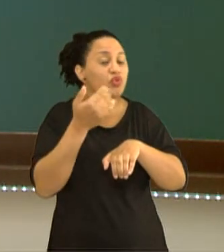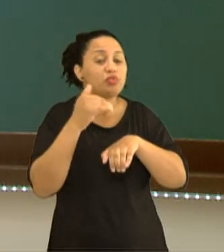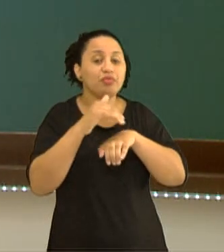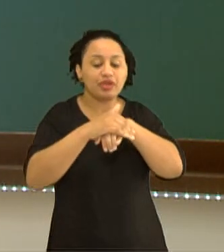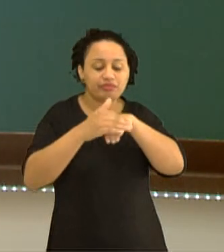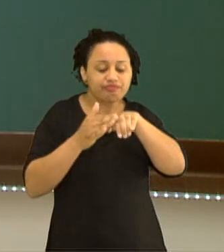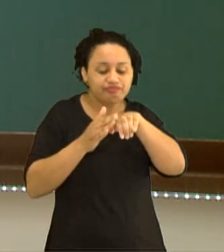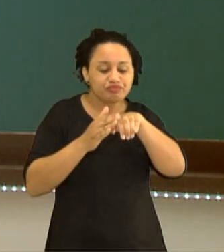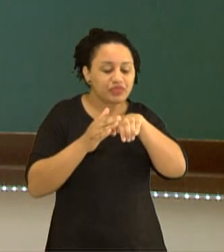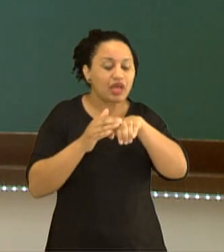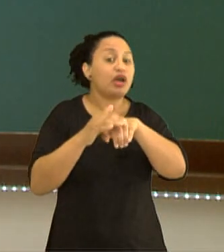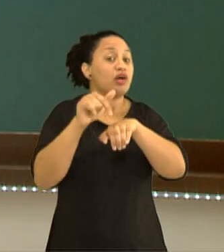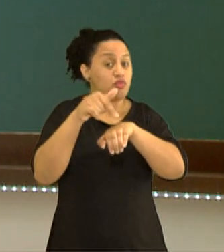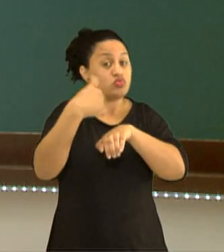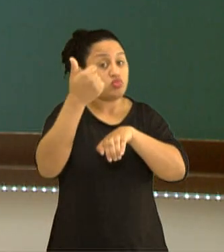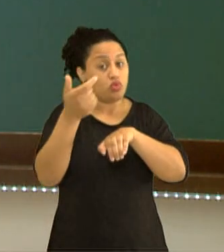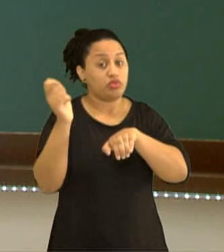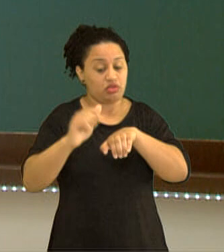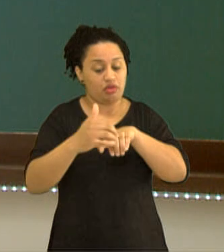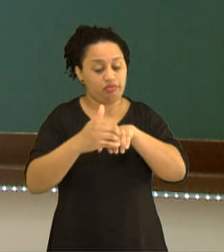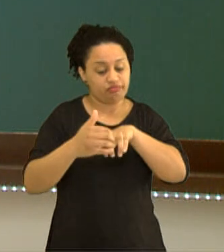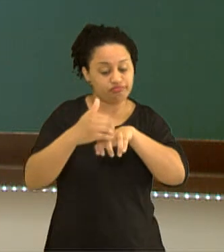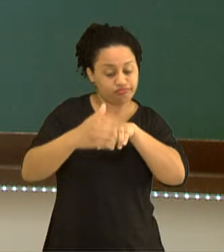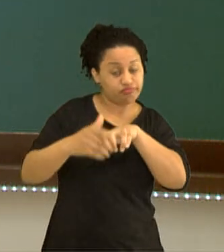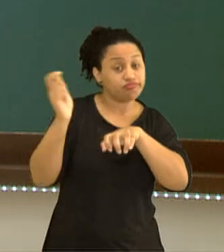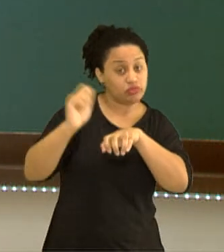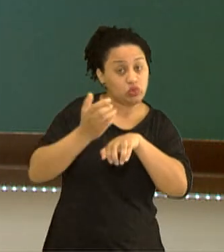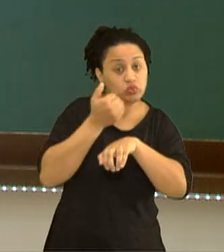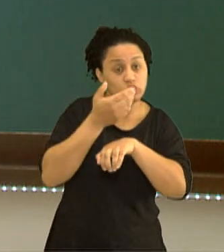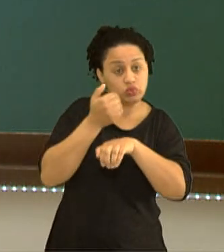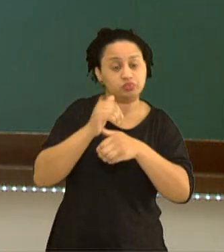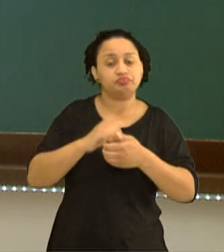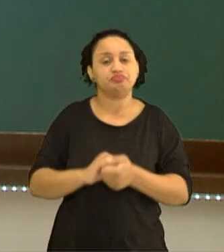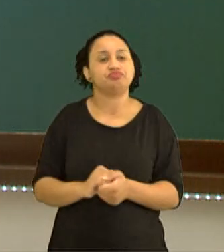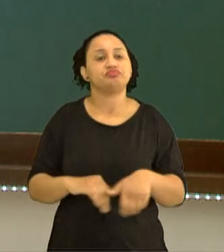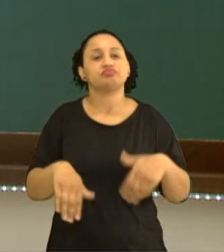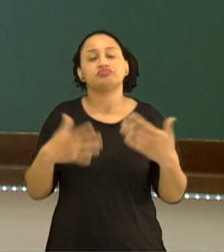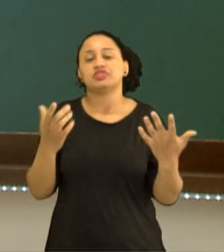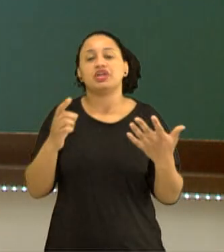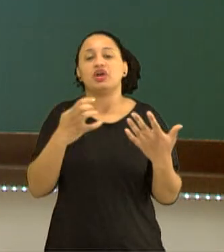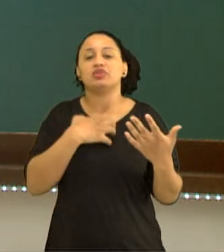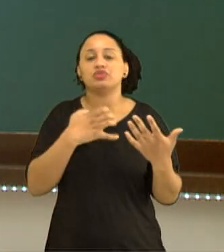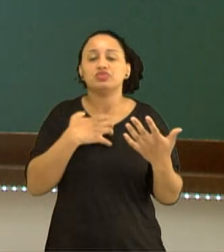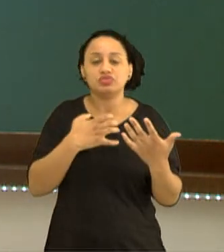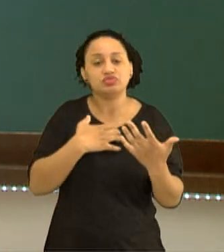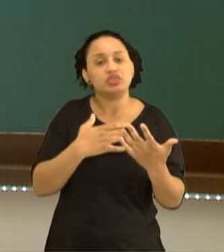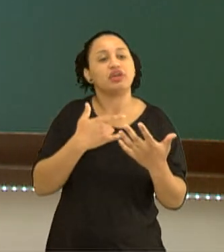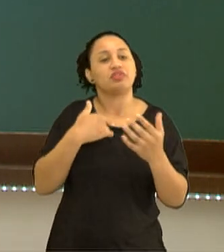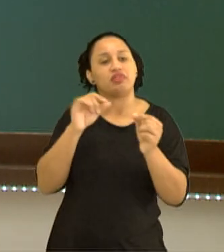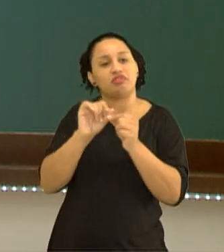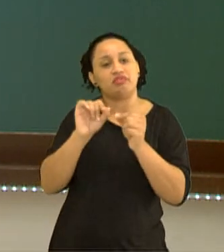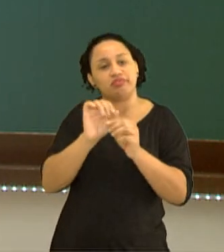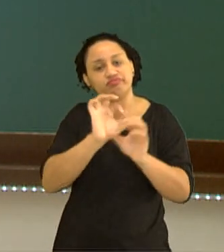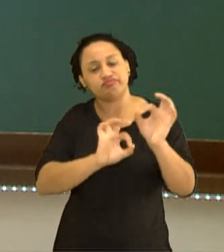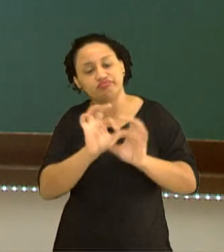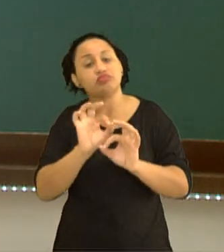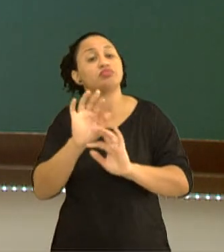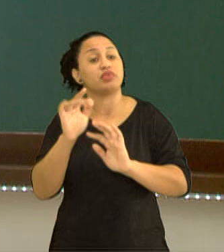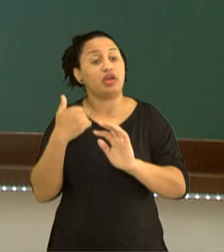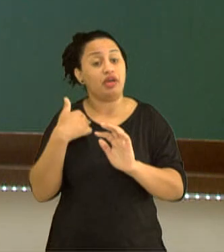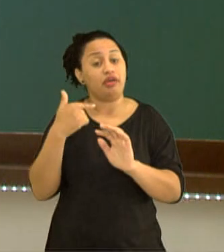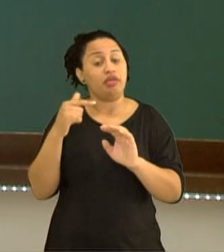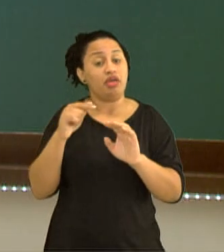Além de ter os alimentos proibidos e aqueles indicados, é um ritual religioso.